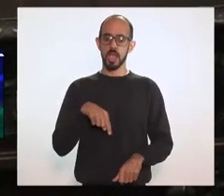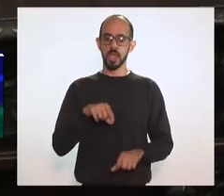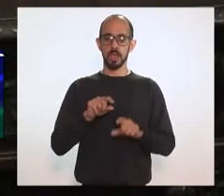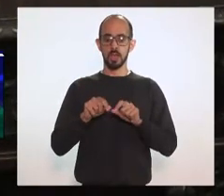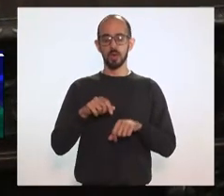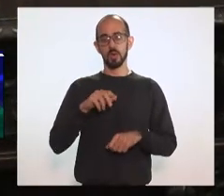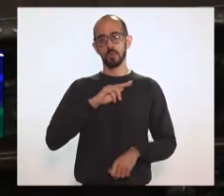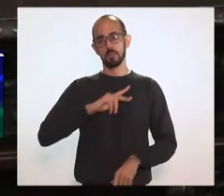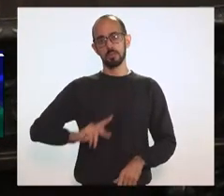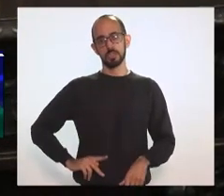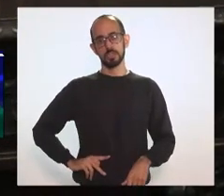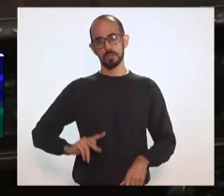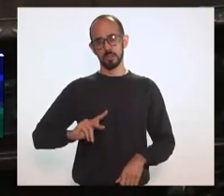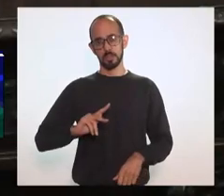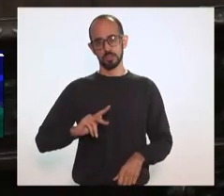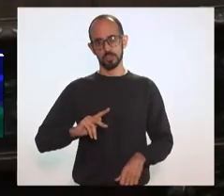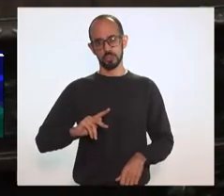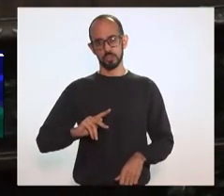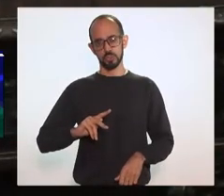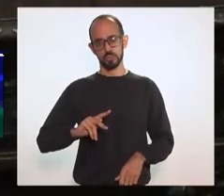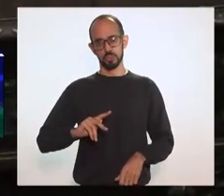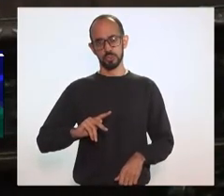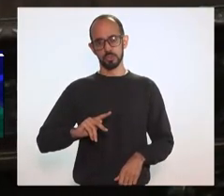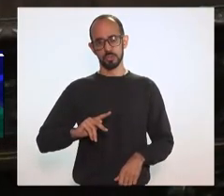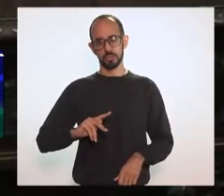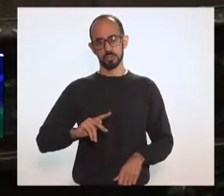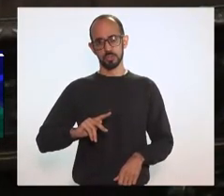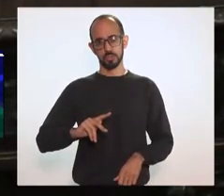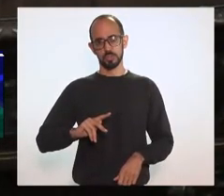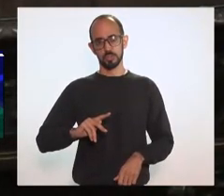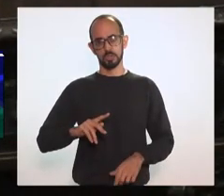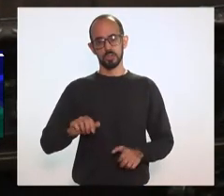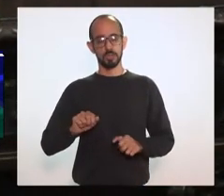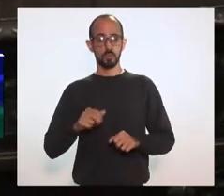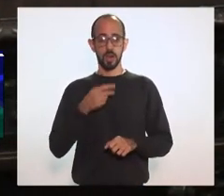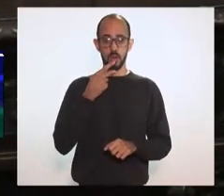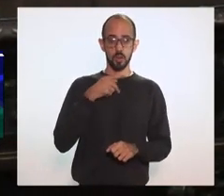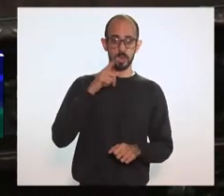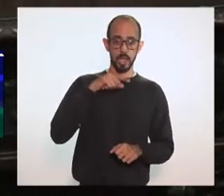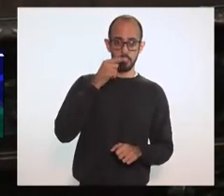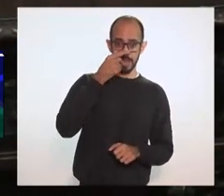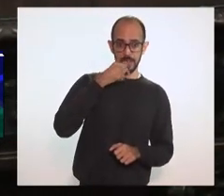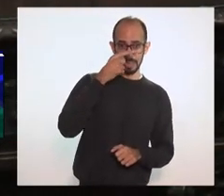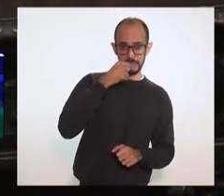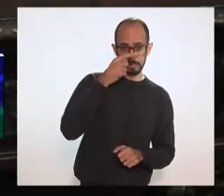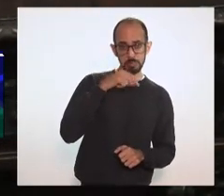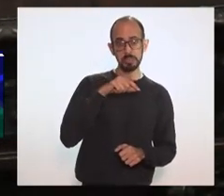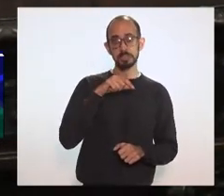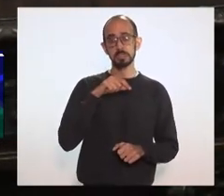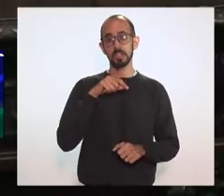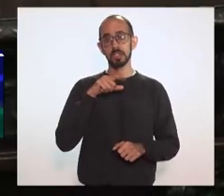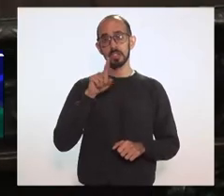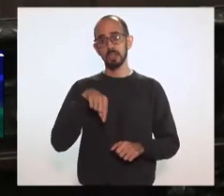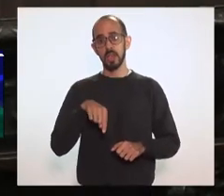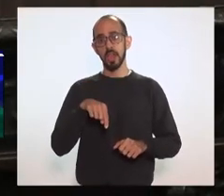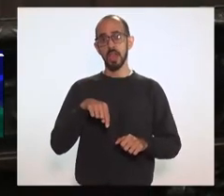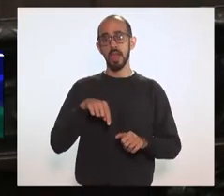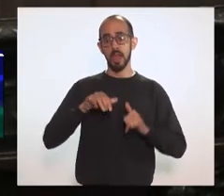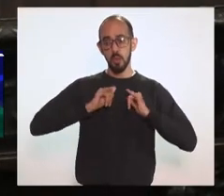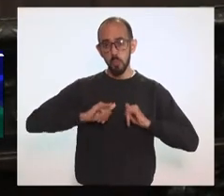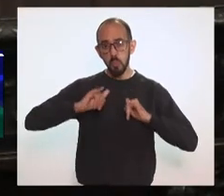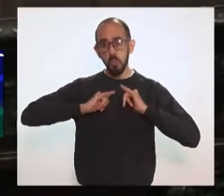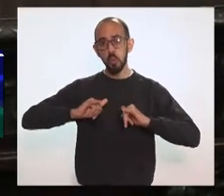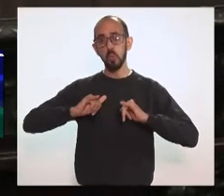o presidente da República, que tratou a pandemia como gripezinha, que falou de histeria, que falou de